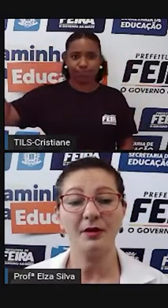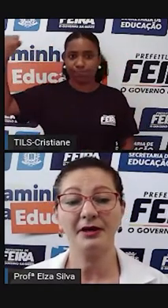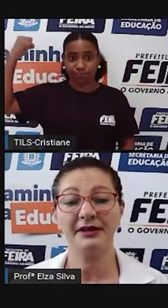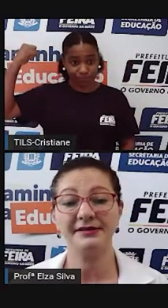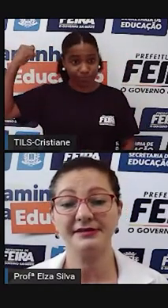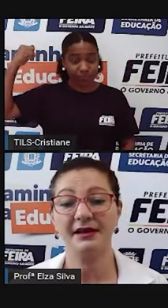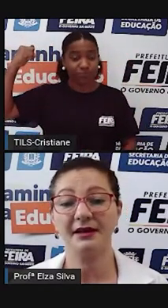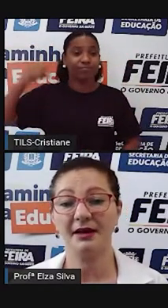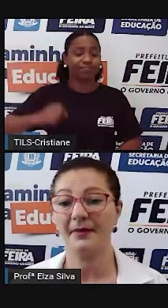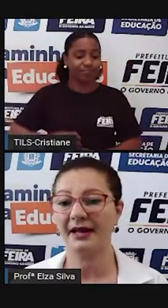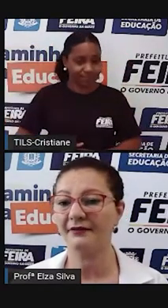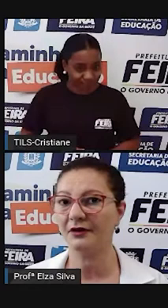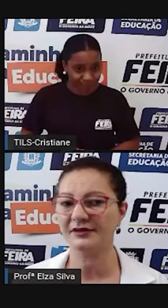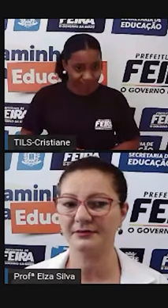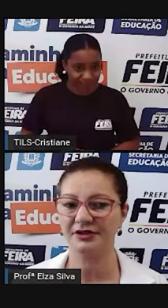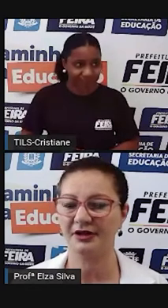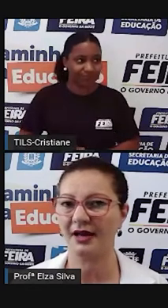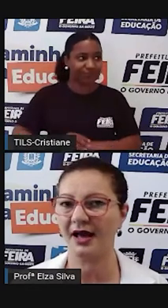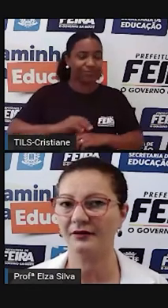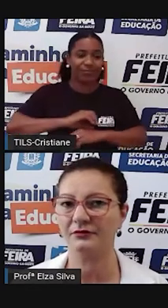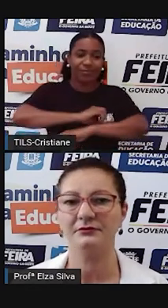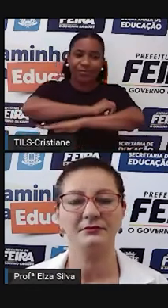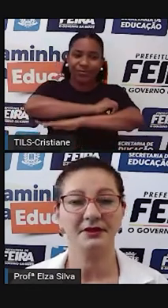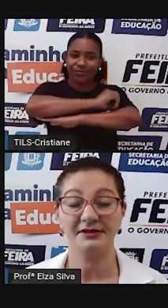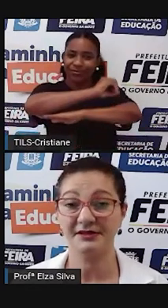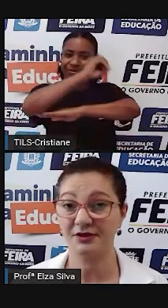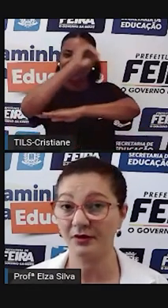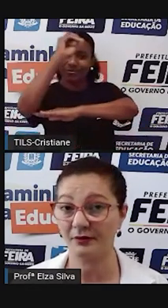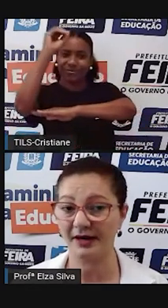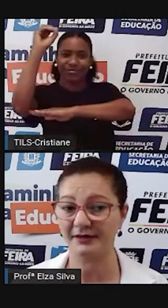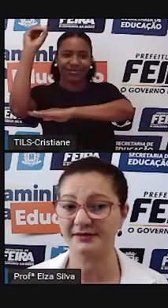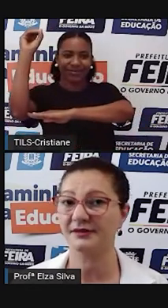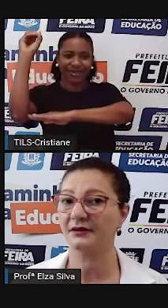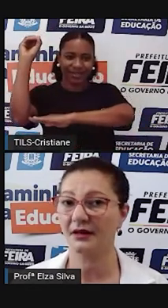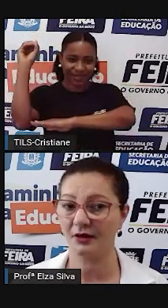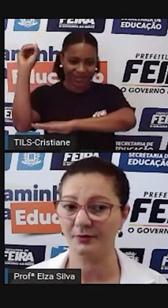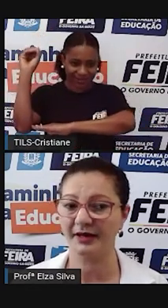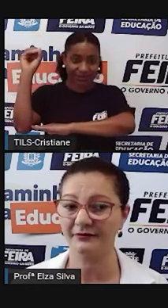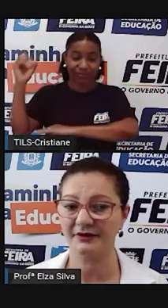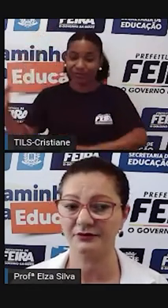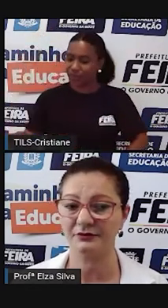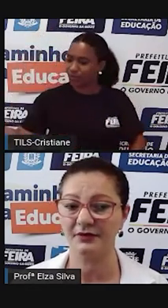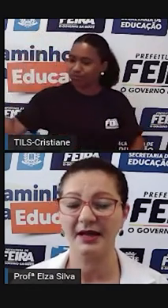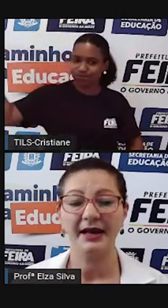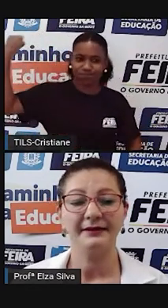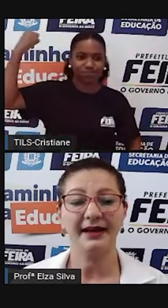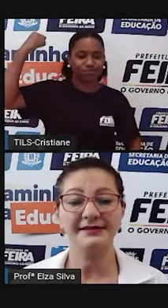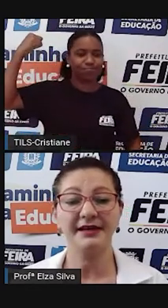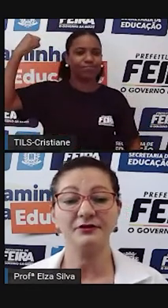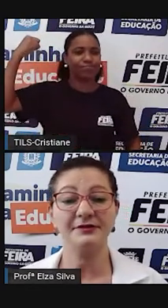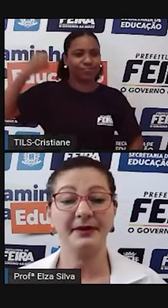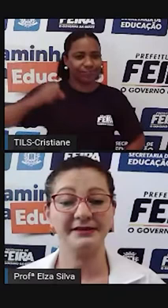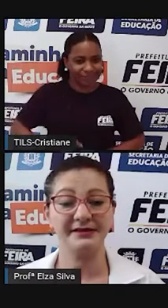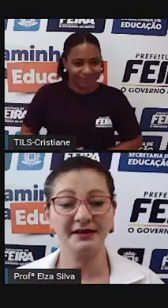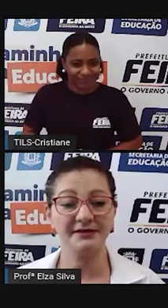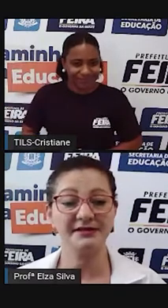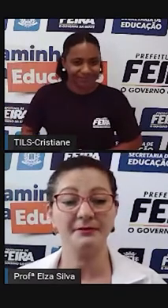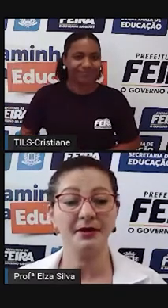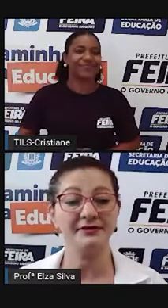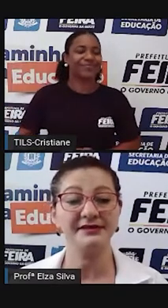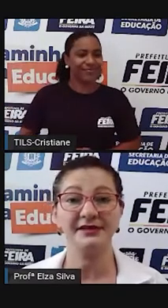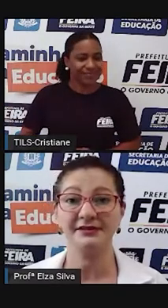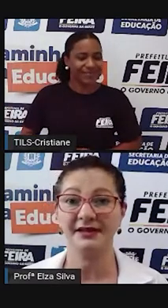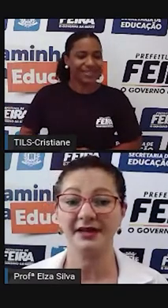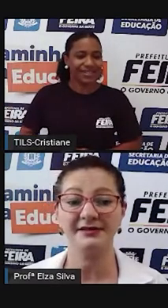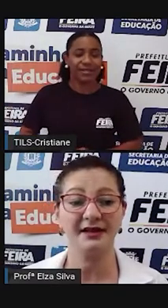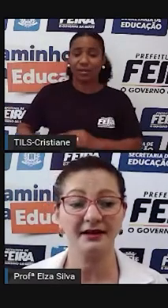Em um amanhecer que é maravilhosamente claro, still arise, eu me levanto. Trazendo os presentes que